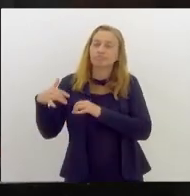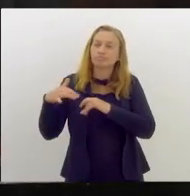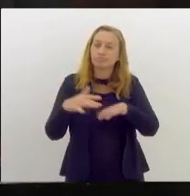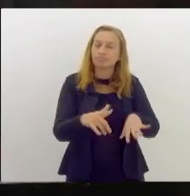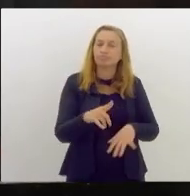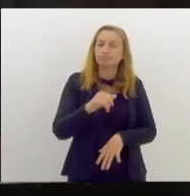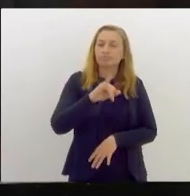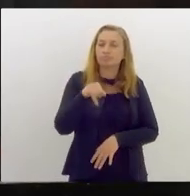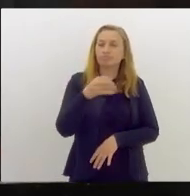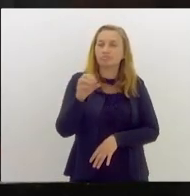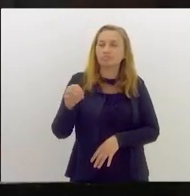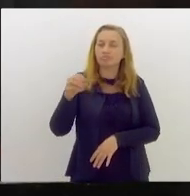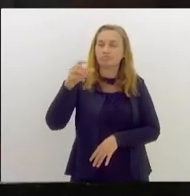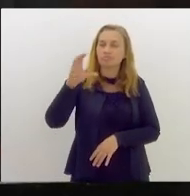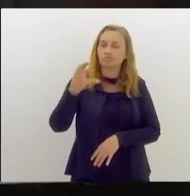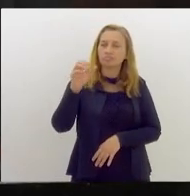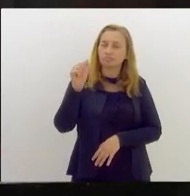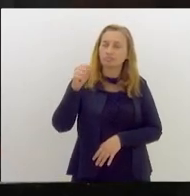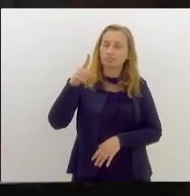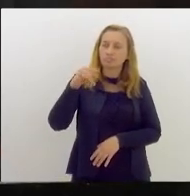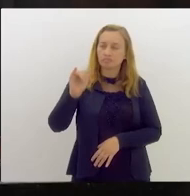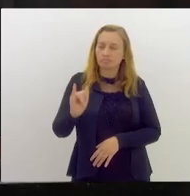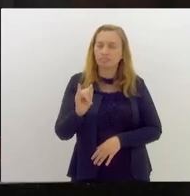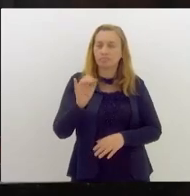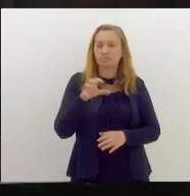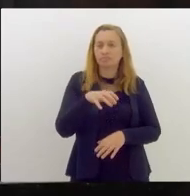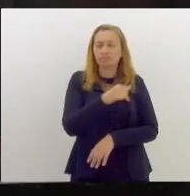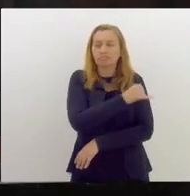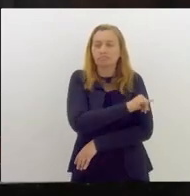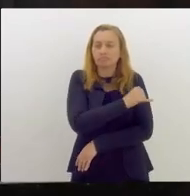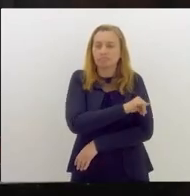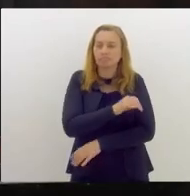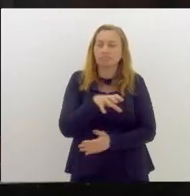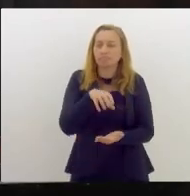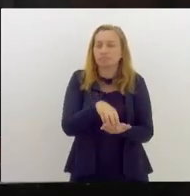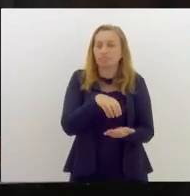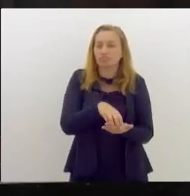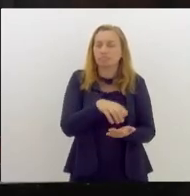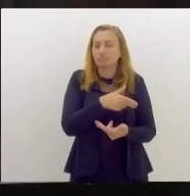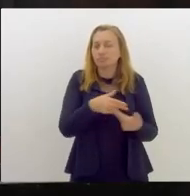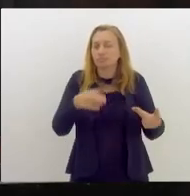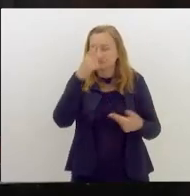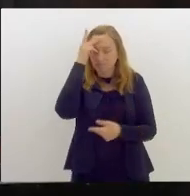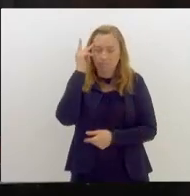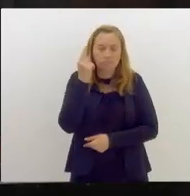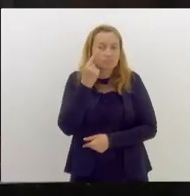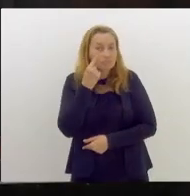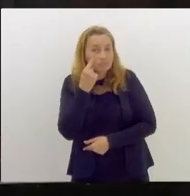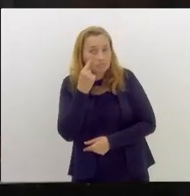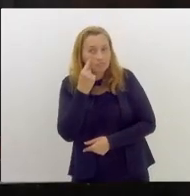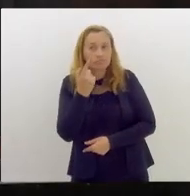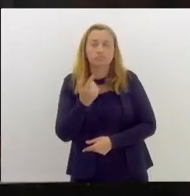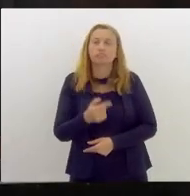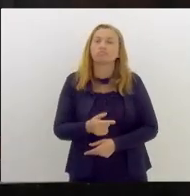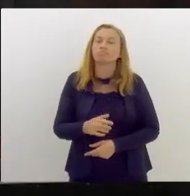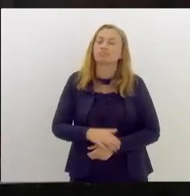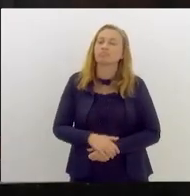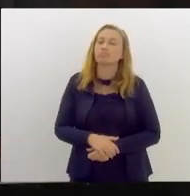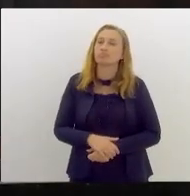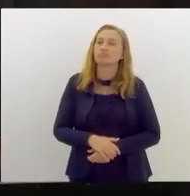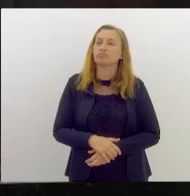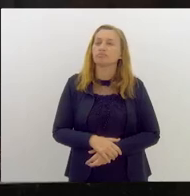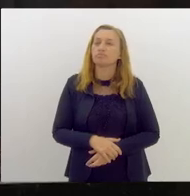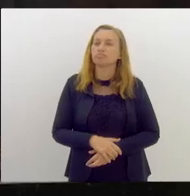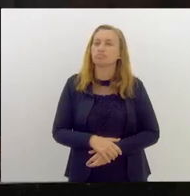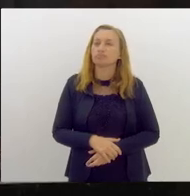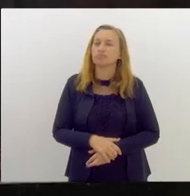Cândido aqui no centro do Rio acerca de um ano e meio é vários vários de nós aqui acompanhamos de perto a ocupação houve houve